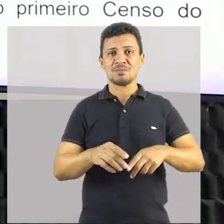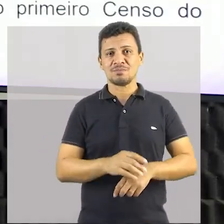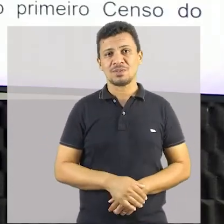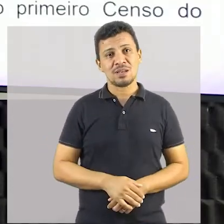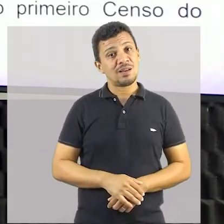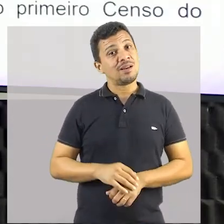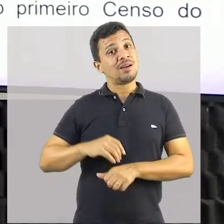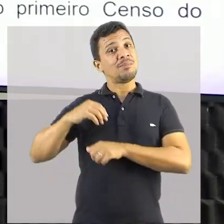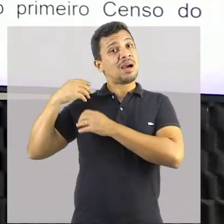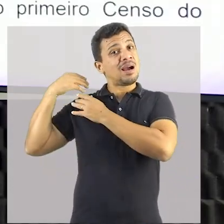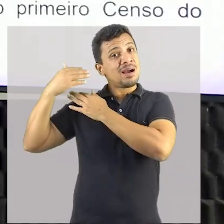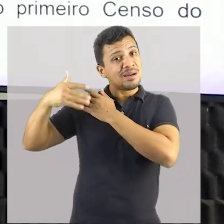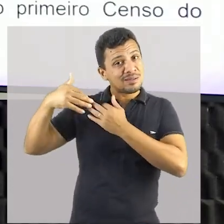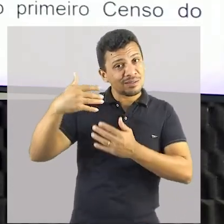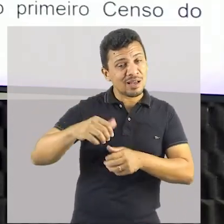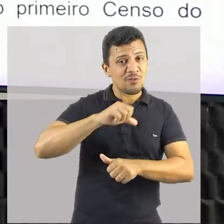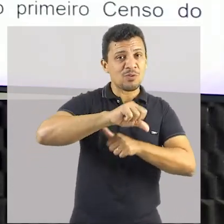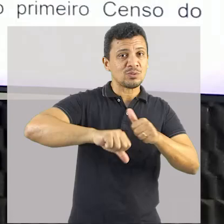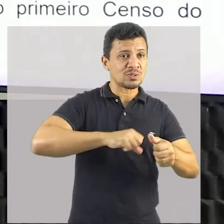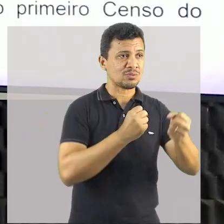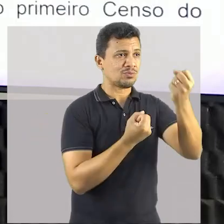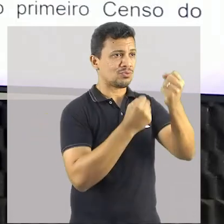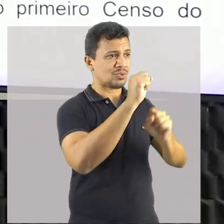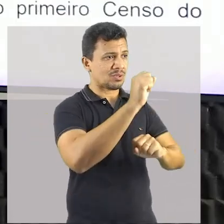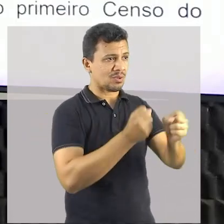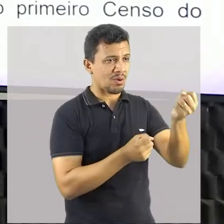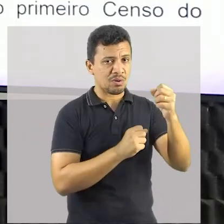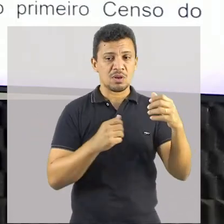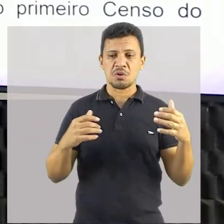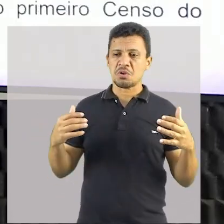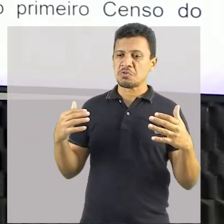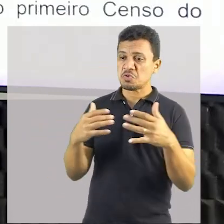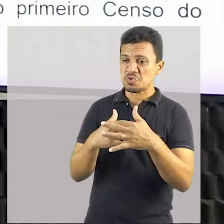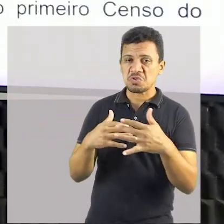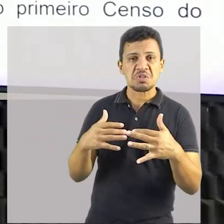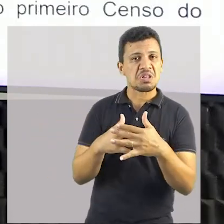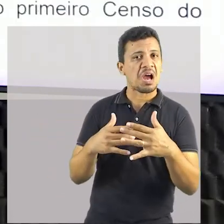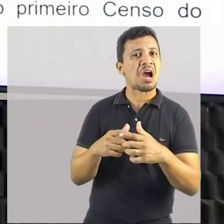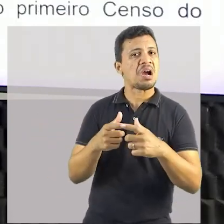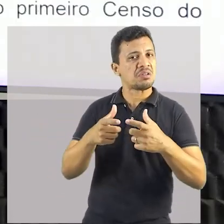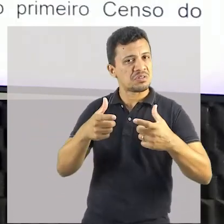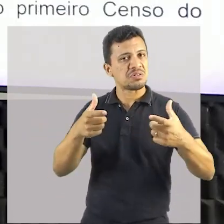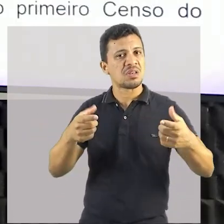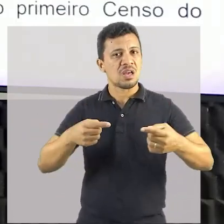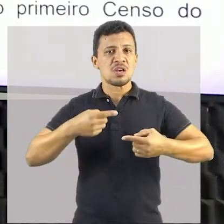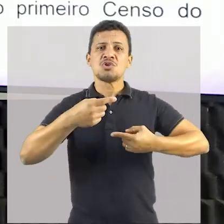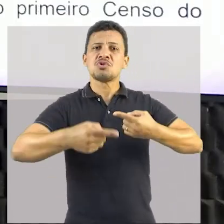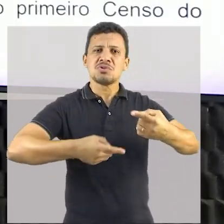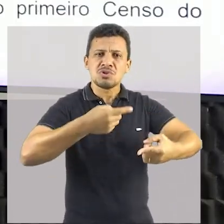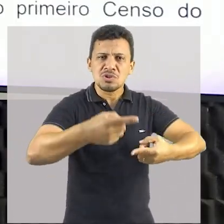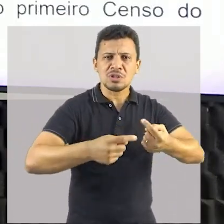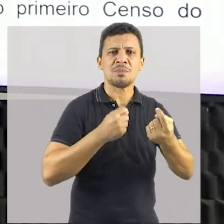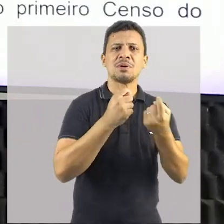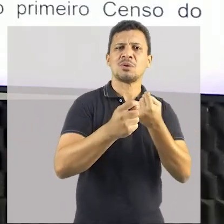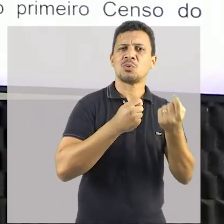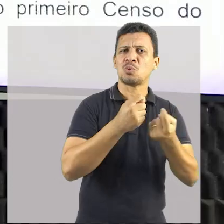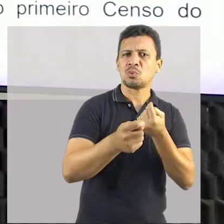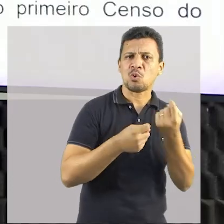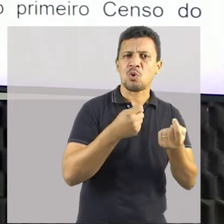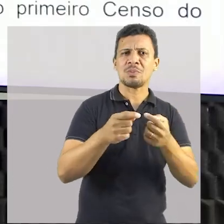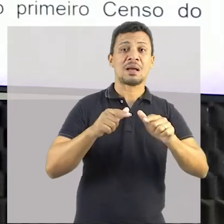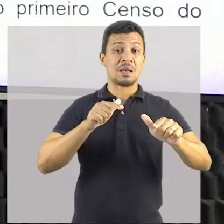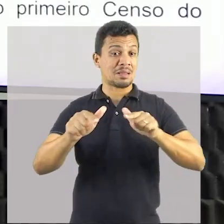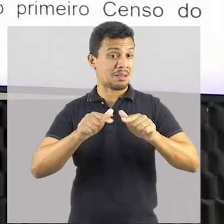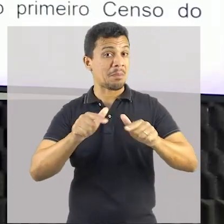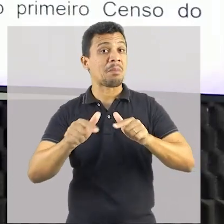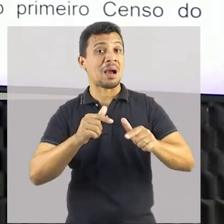nós fizemos revolução industrial, nós fizemos urbanização, nós desenvolvemos a dinâmica econômica, nós geramos mais emprego,